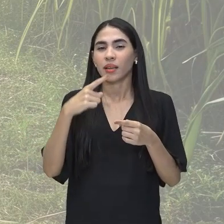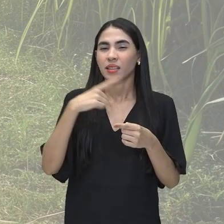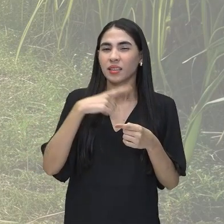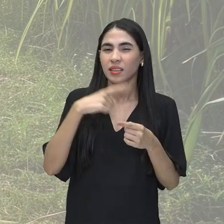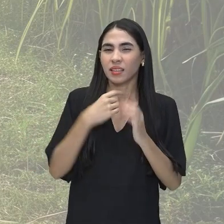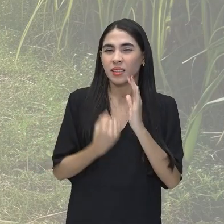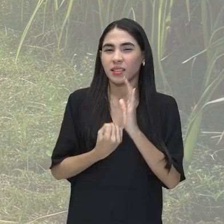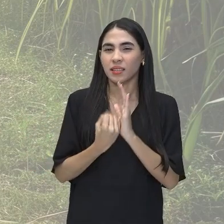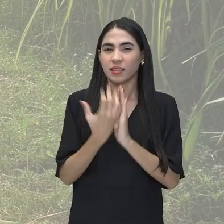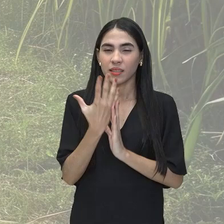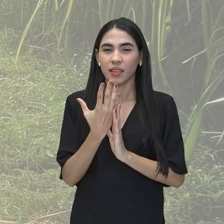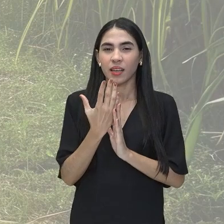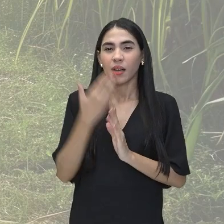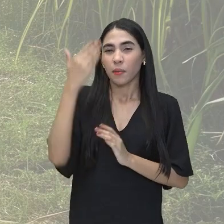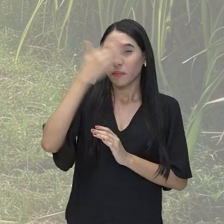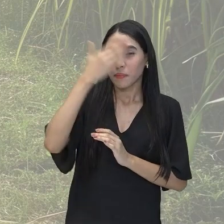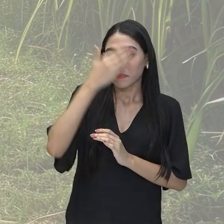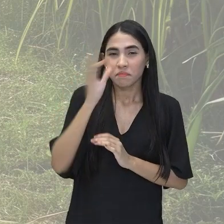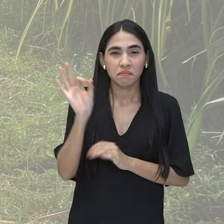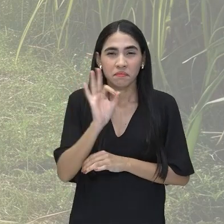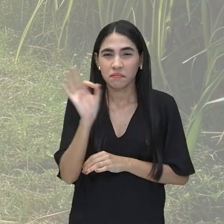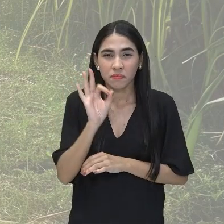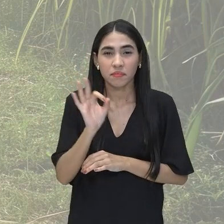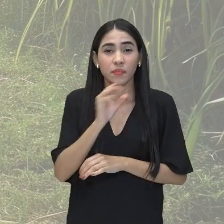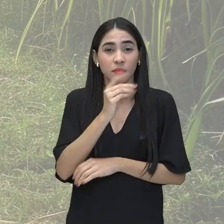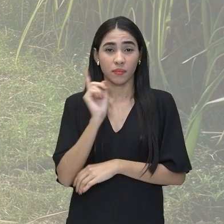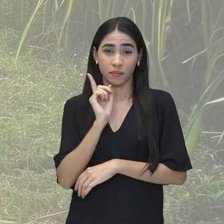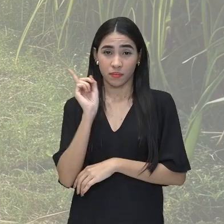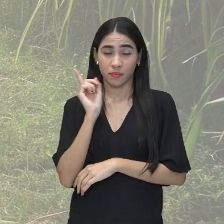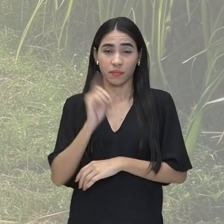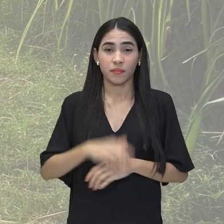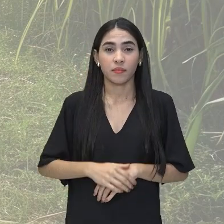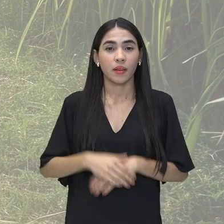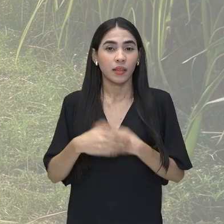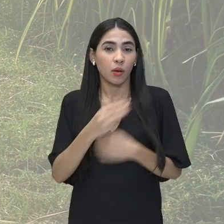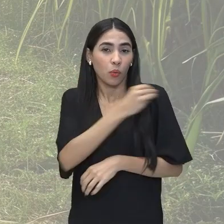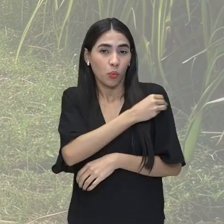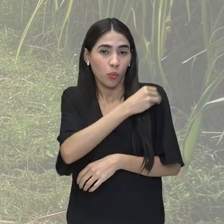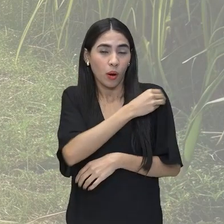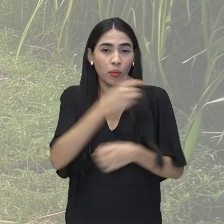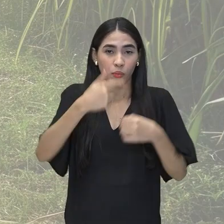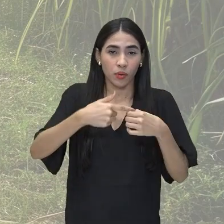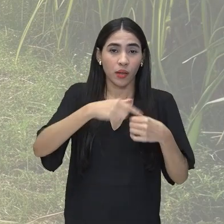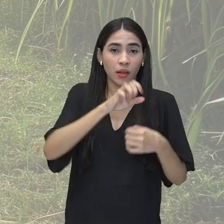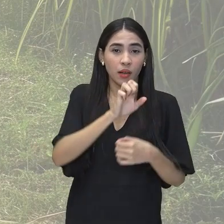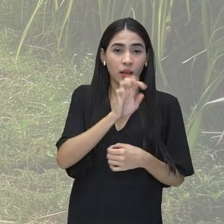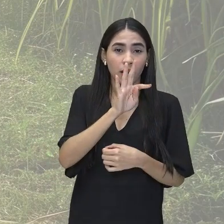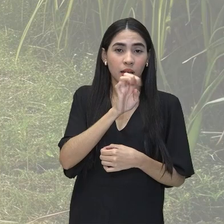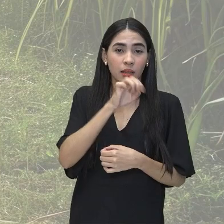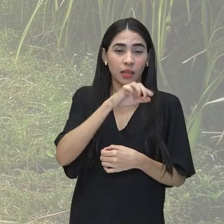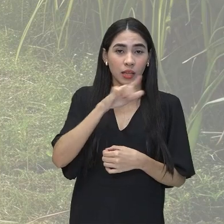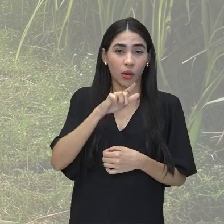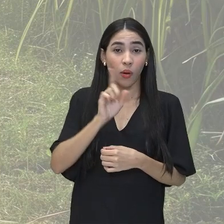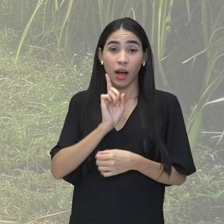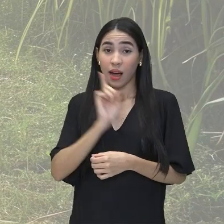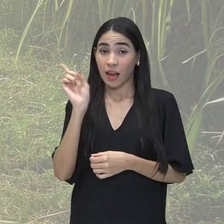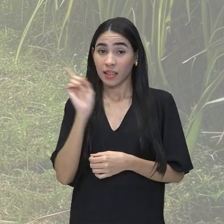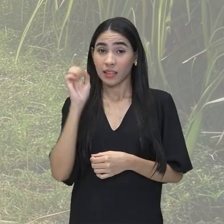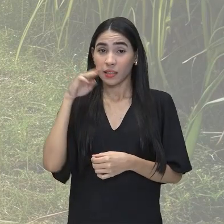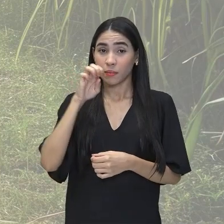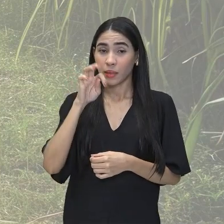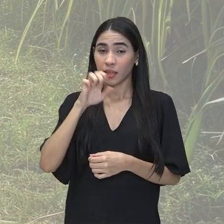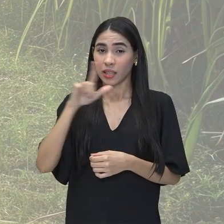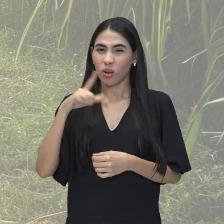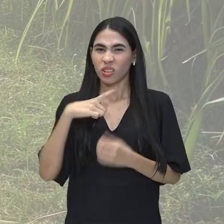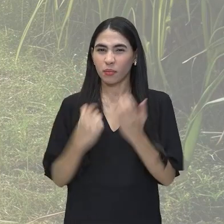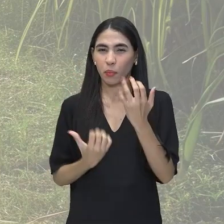chama invisível. Então, o álcool que é utilizado como combustível é o etanol. Esse aqui, como ele produz uma chama